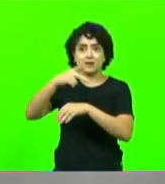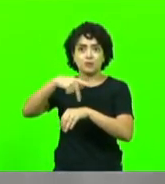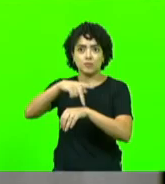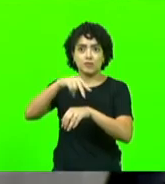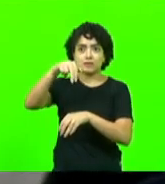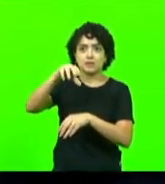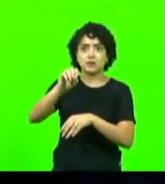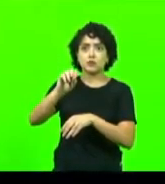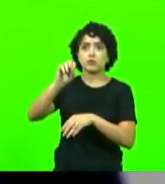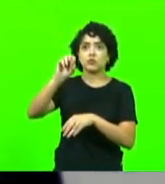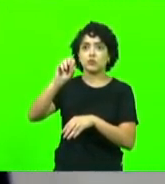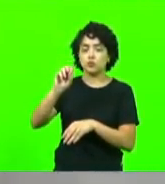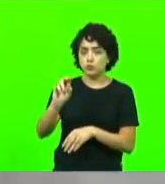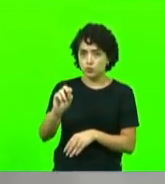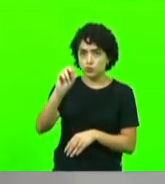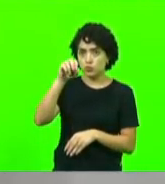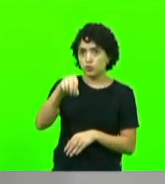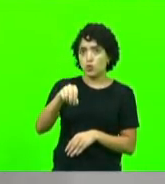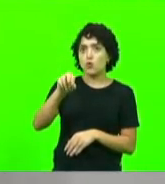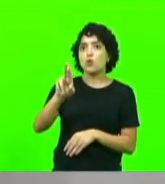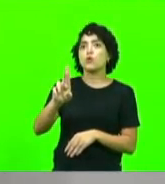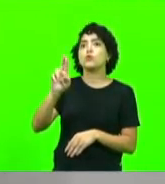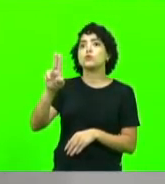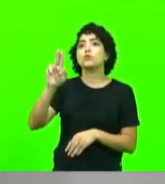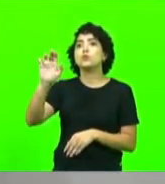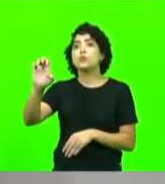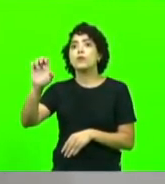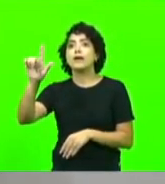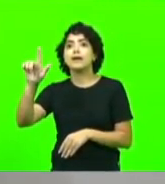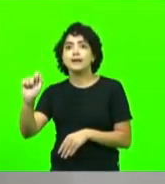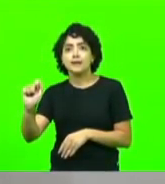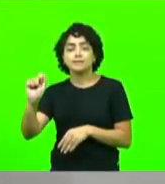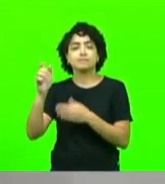como triatleta, na cidade de Eidfjord, na Noruega.